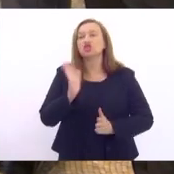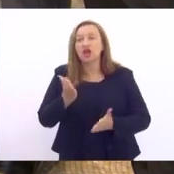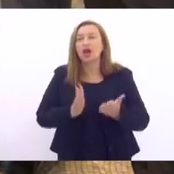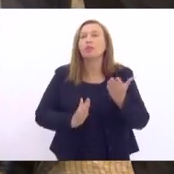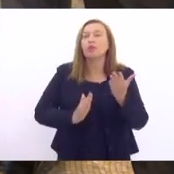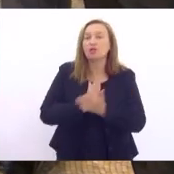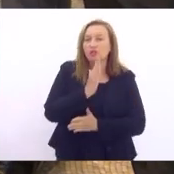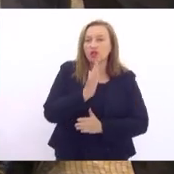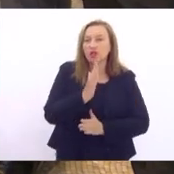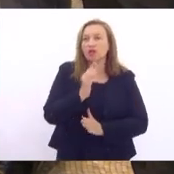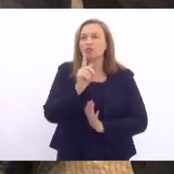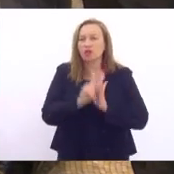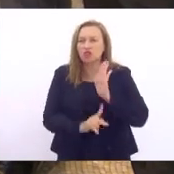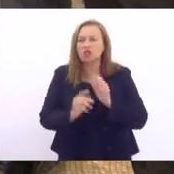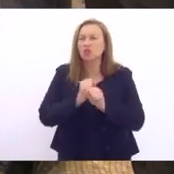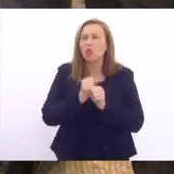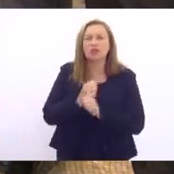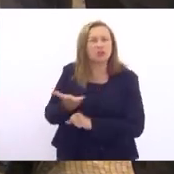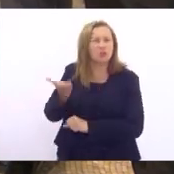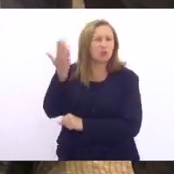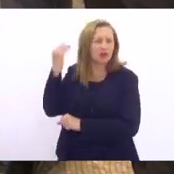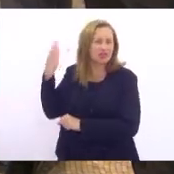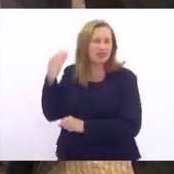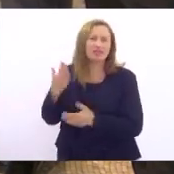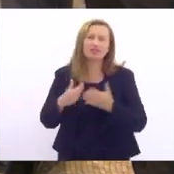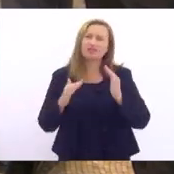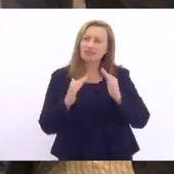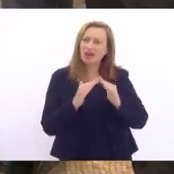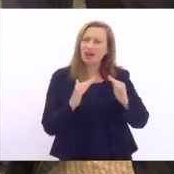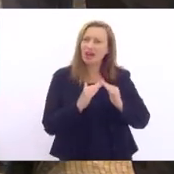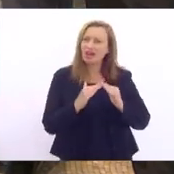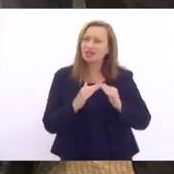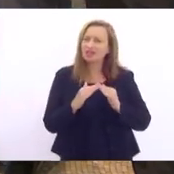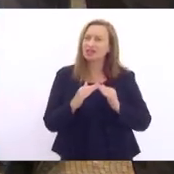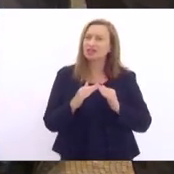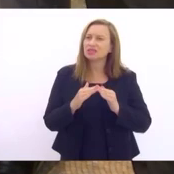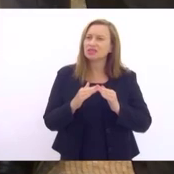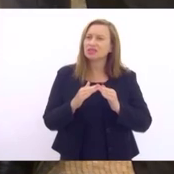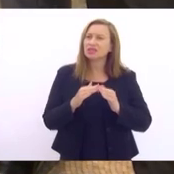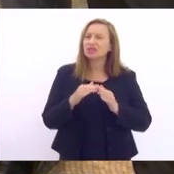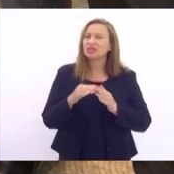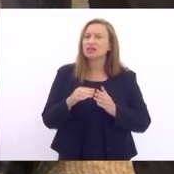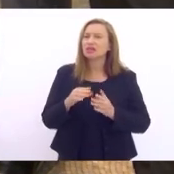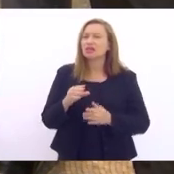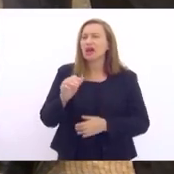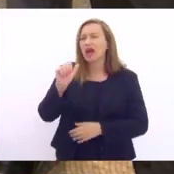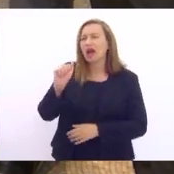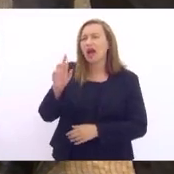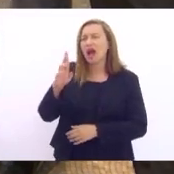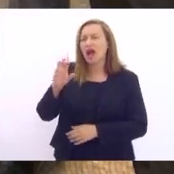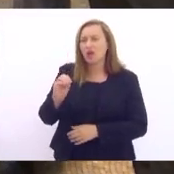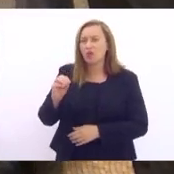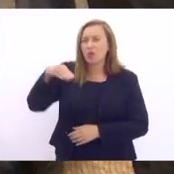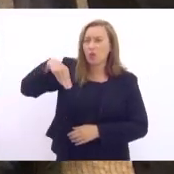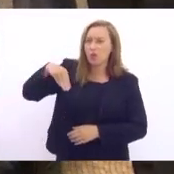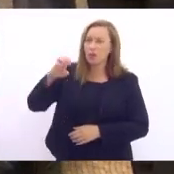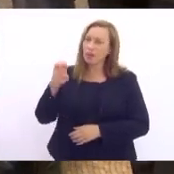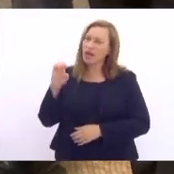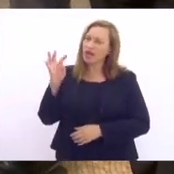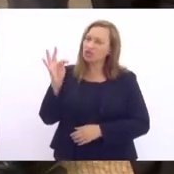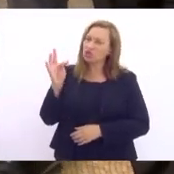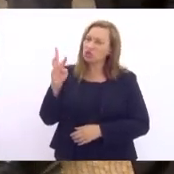passado nesta casa, denominando o arco metropolitano como a região